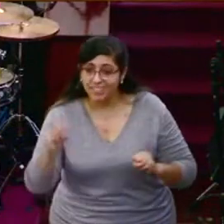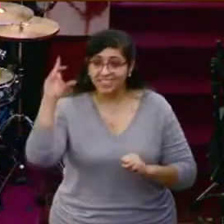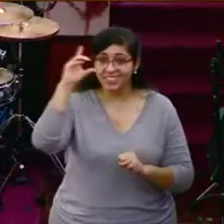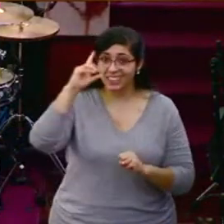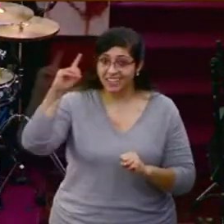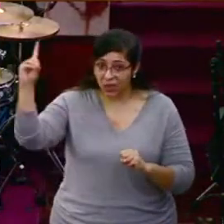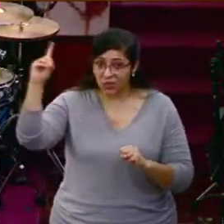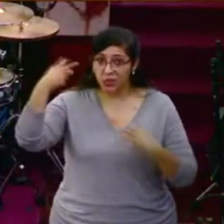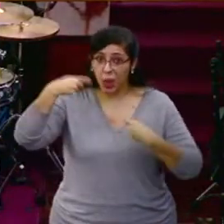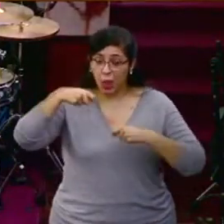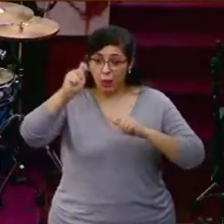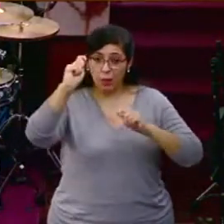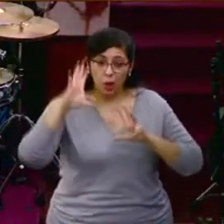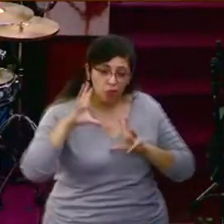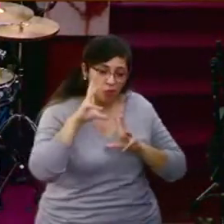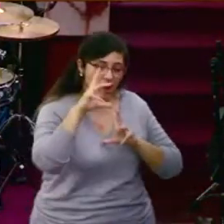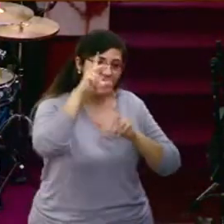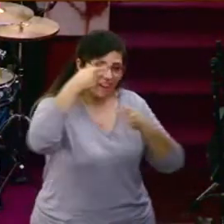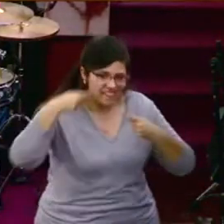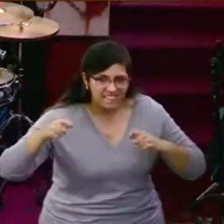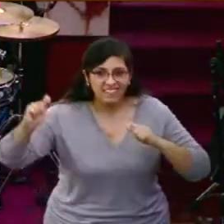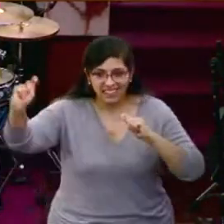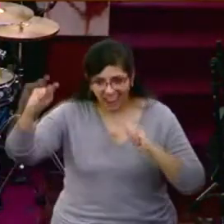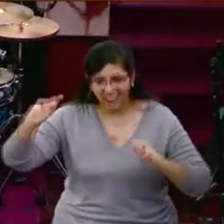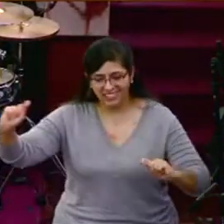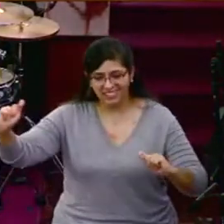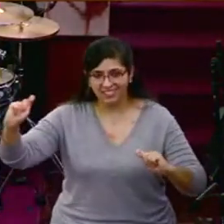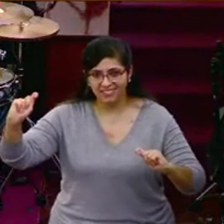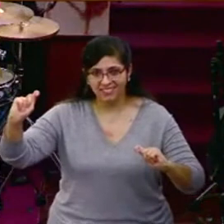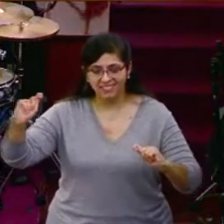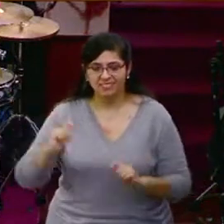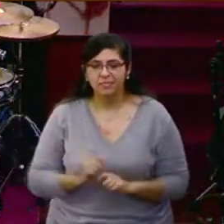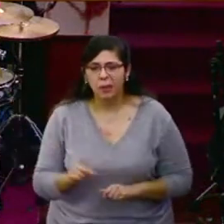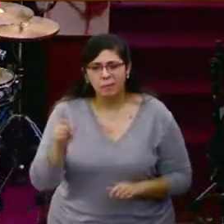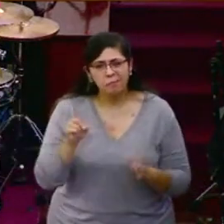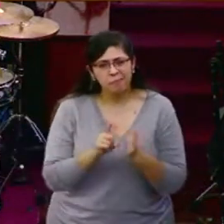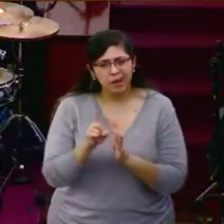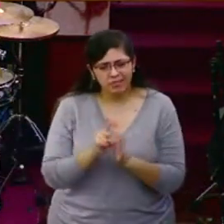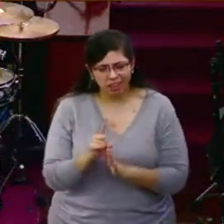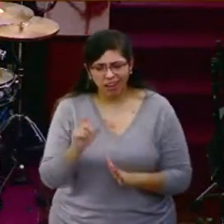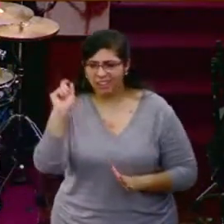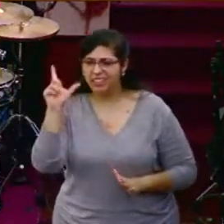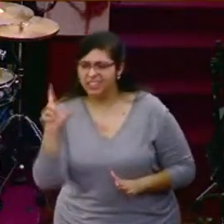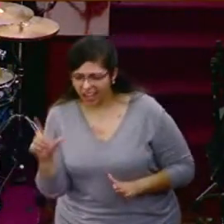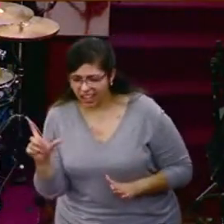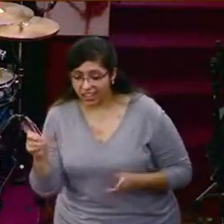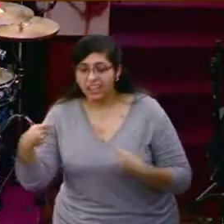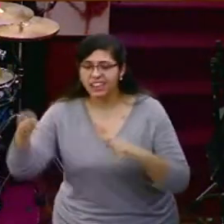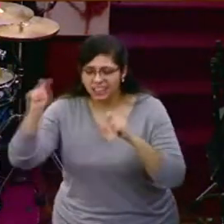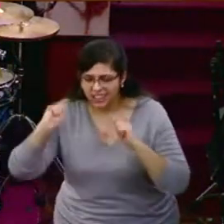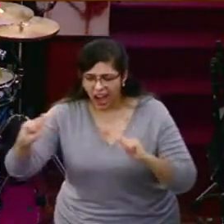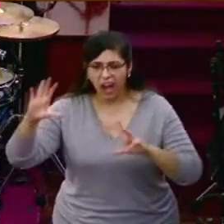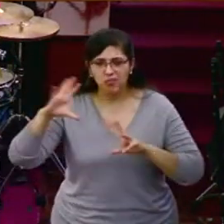eu posso naquele que me fortalece nós temos de nos perguntar então quem é que nos dá essa